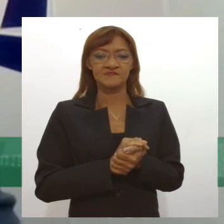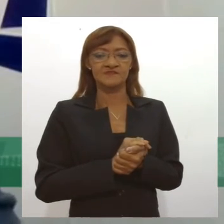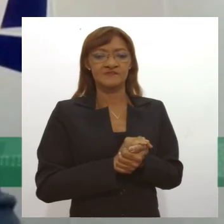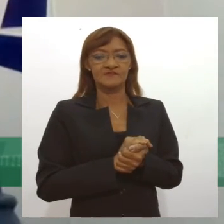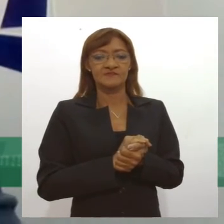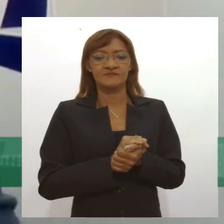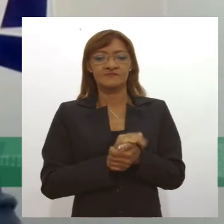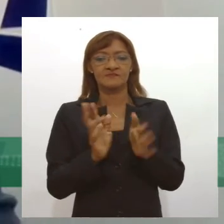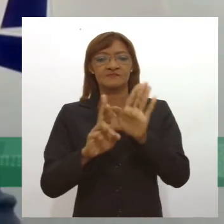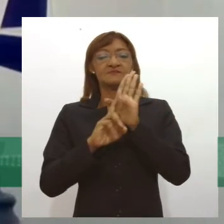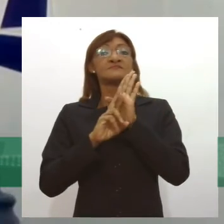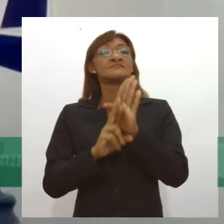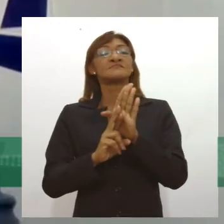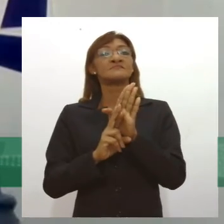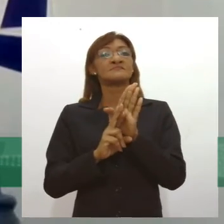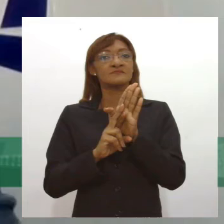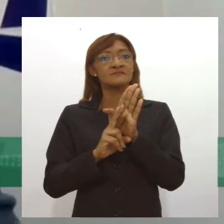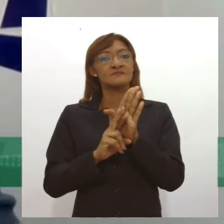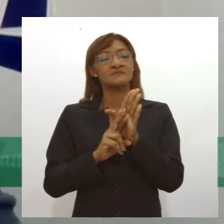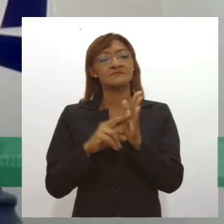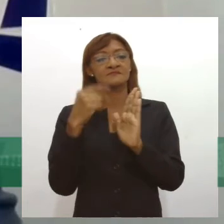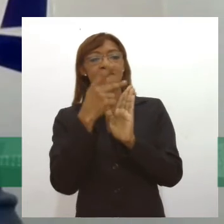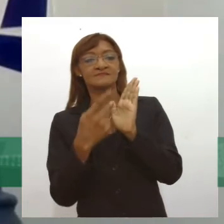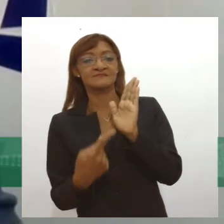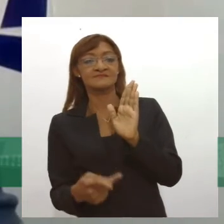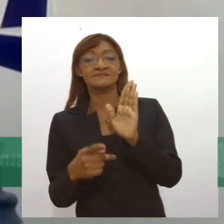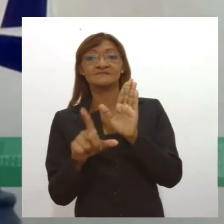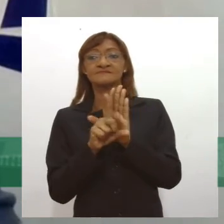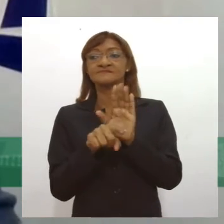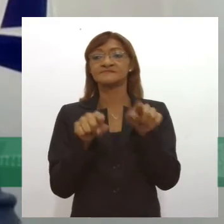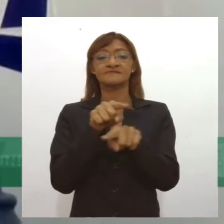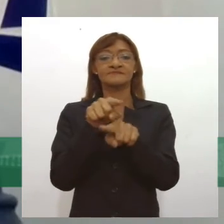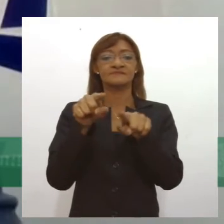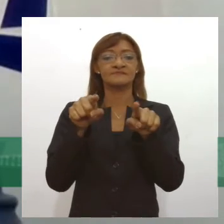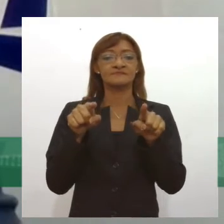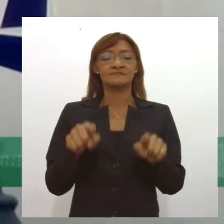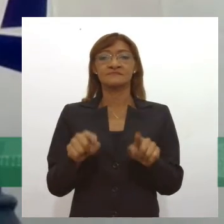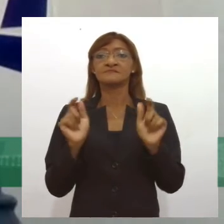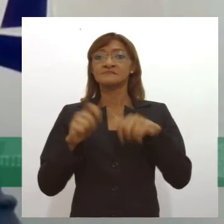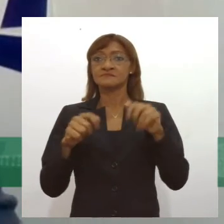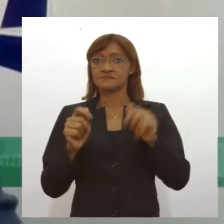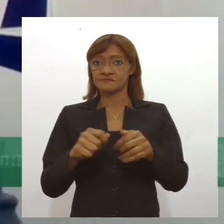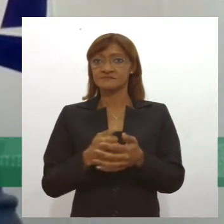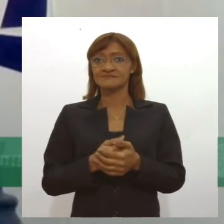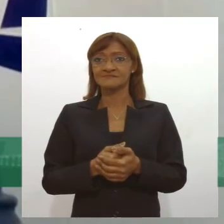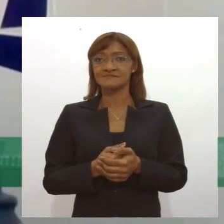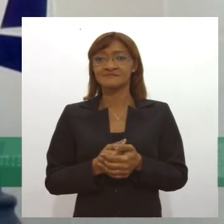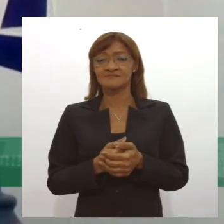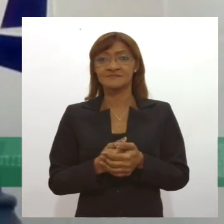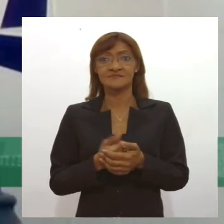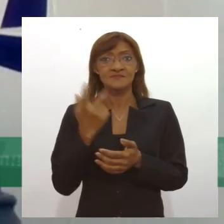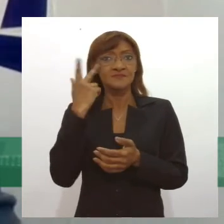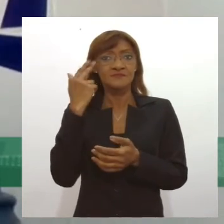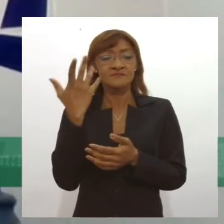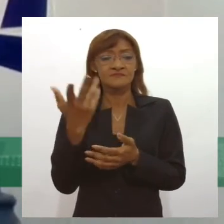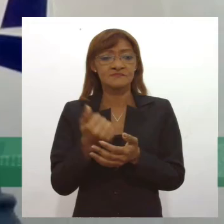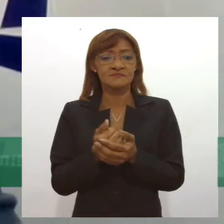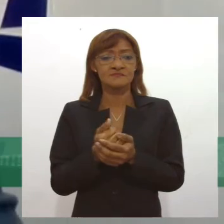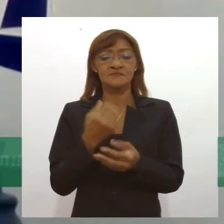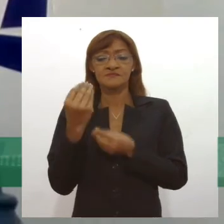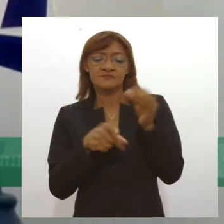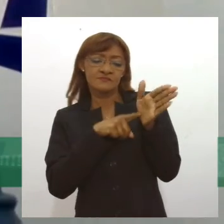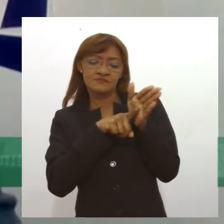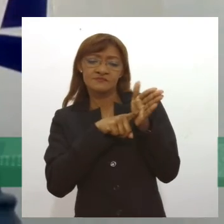e representarem algum tipo de projeto de lei a regulamentação disso localmente, né? Definir, fazer um estudo,